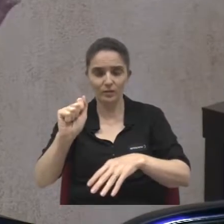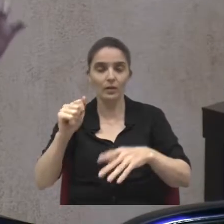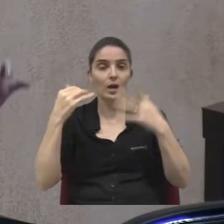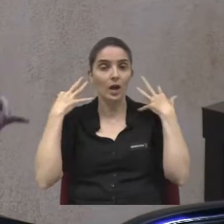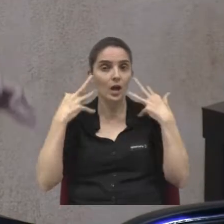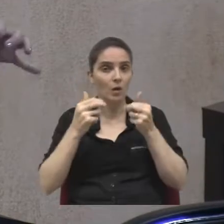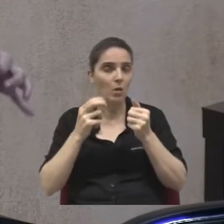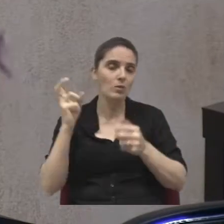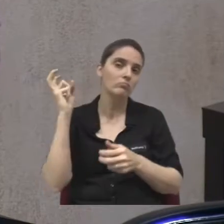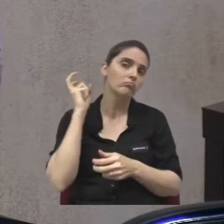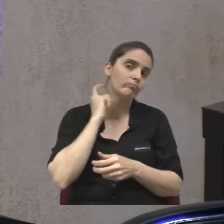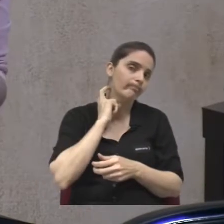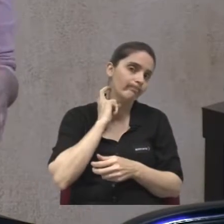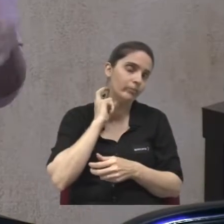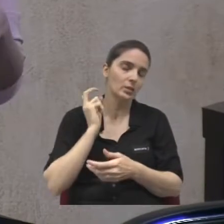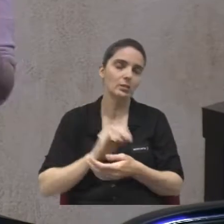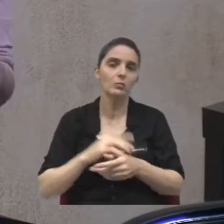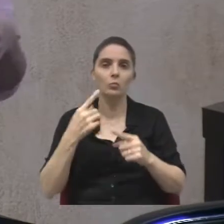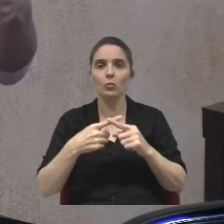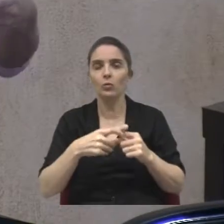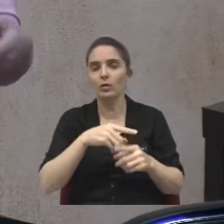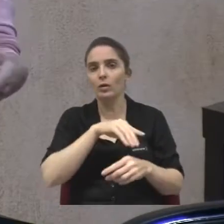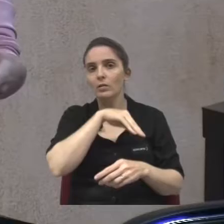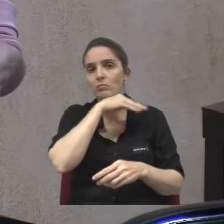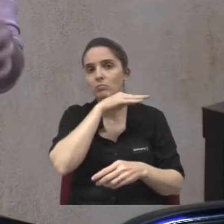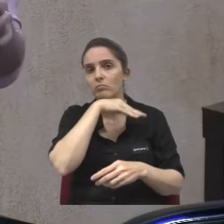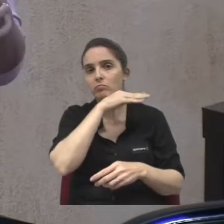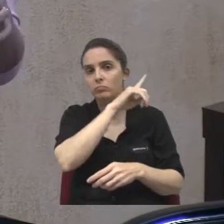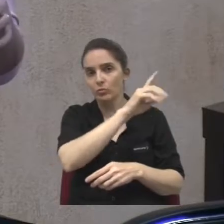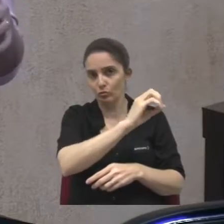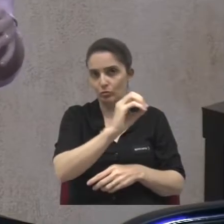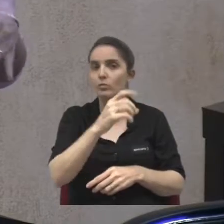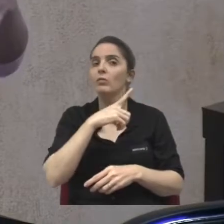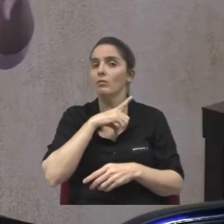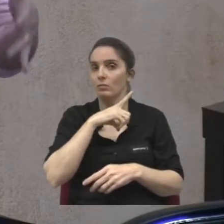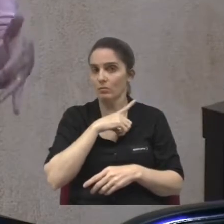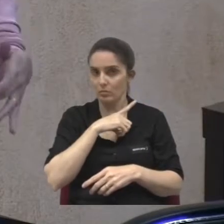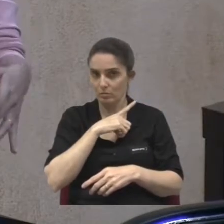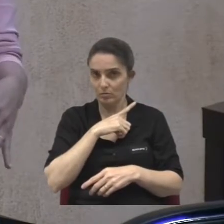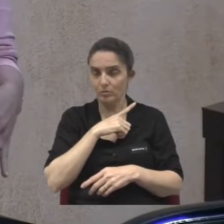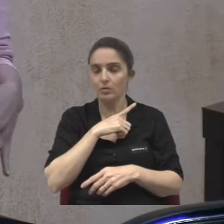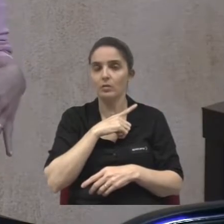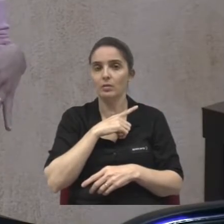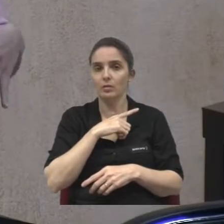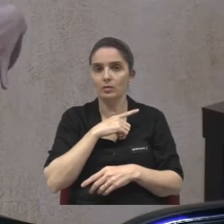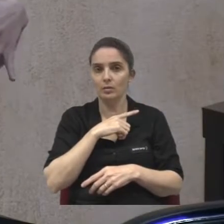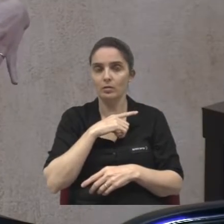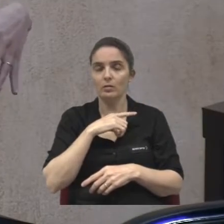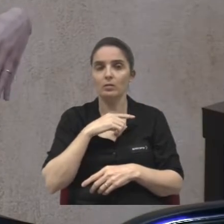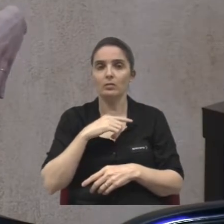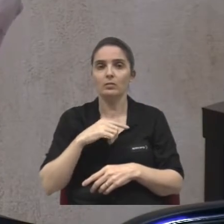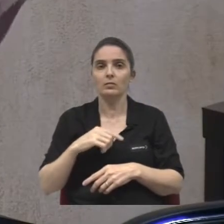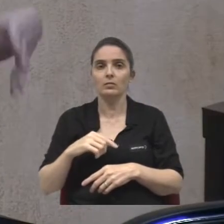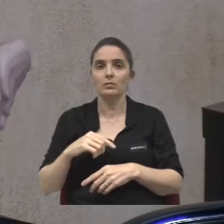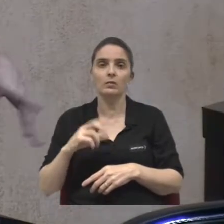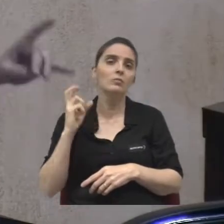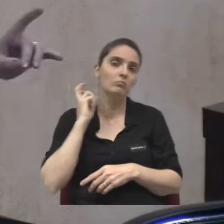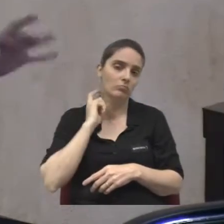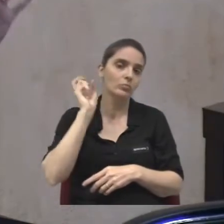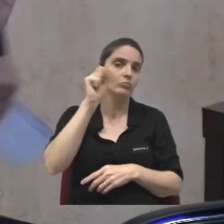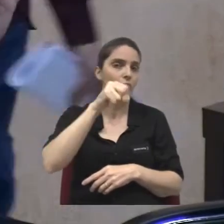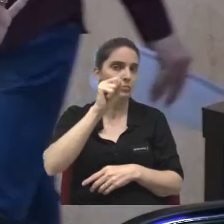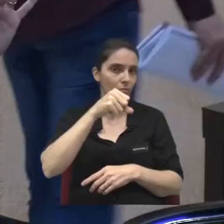zoológico municipal tem, sim, morcego que está contaminado, que tem aí, no caso, a questão da